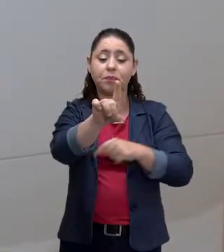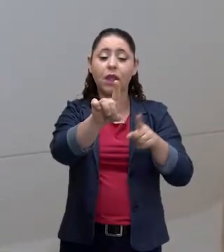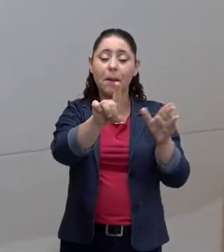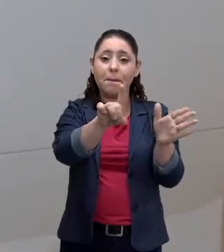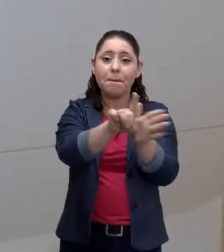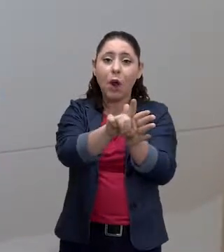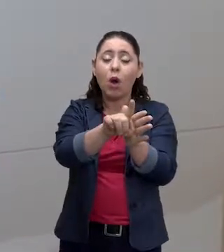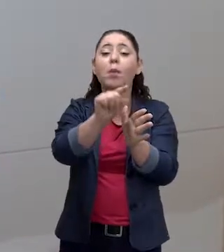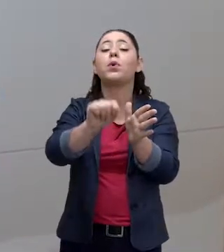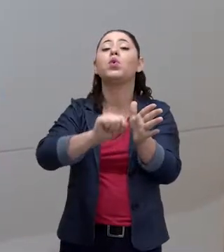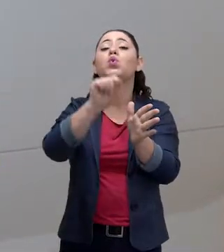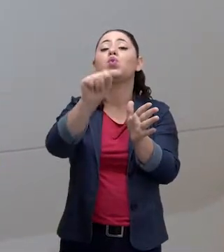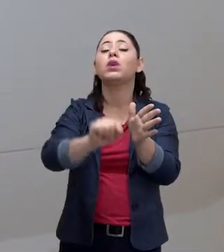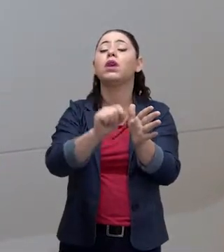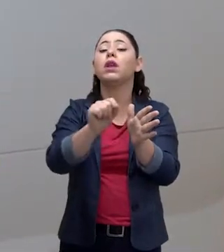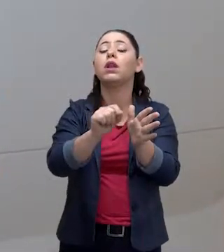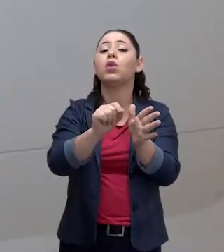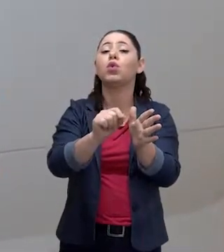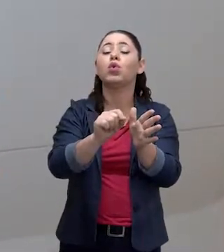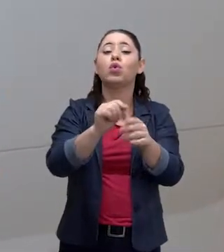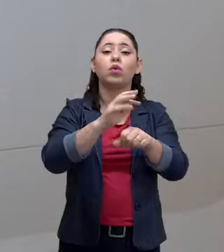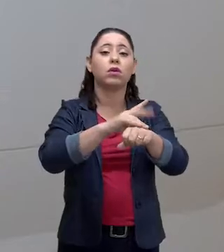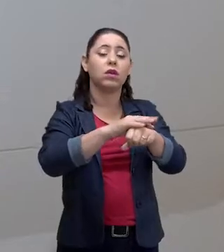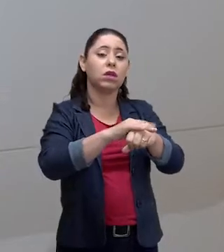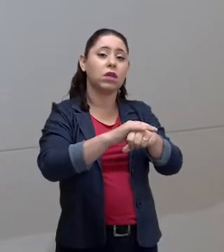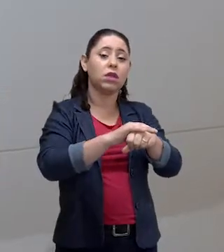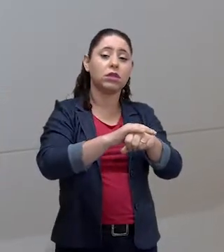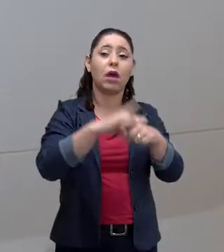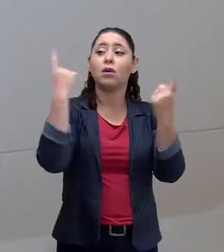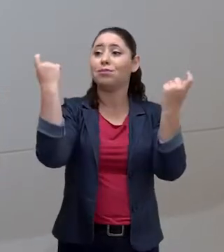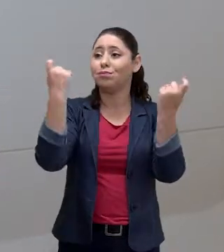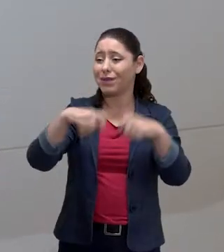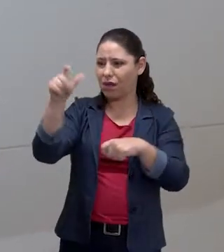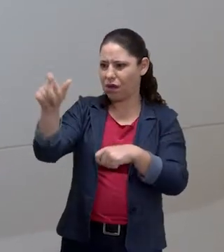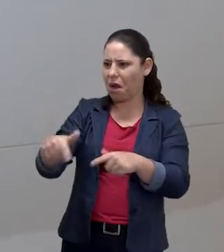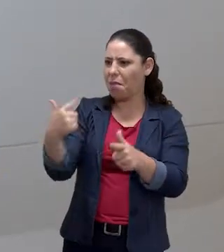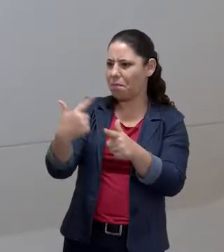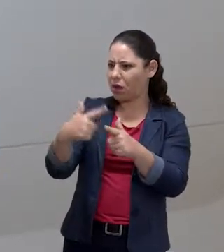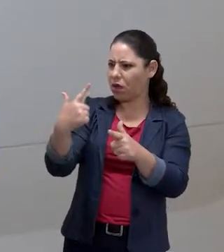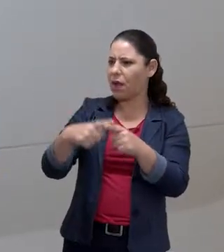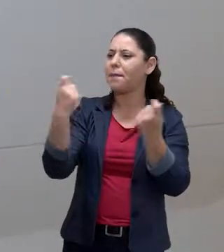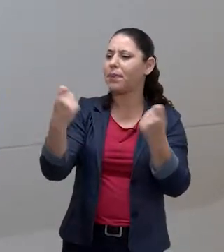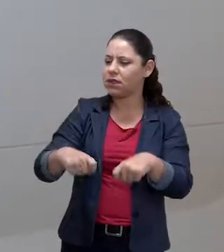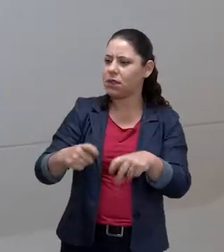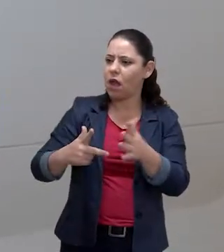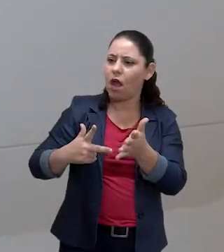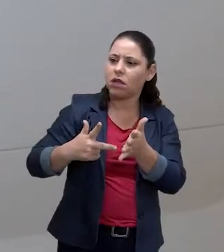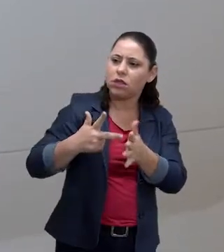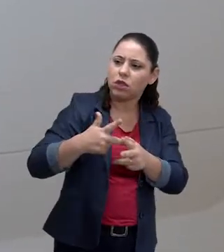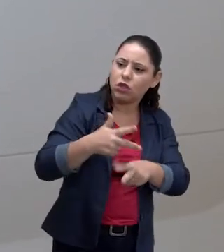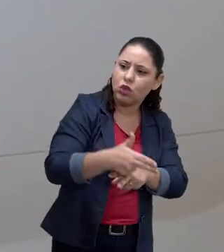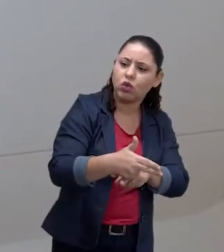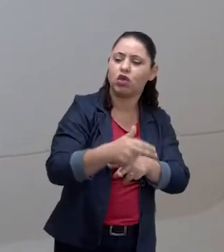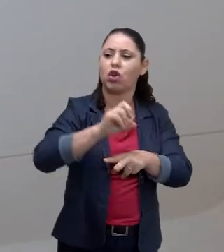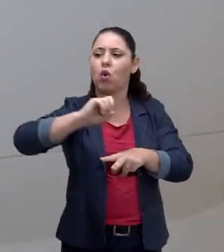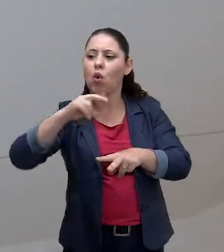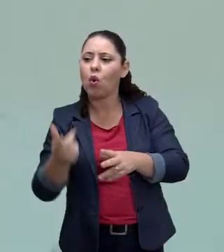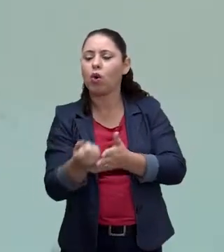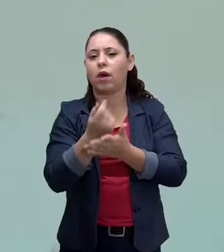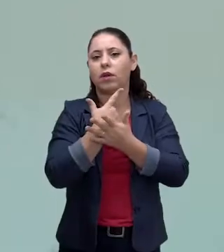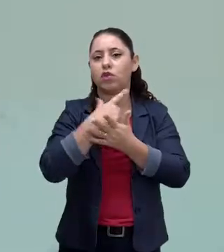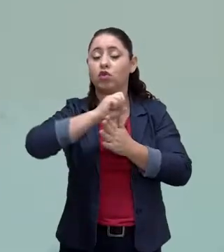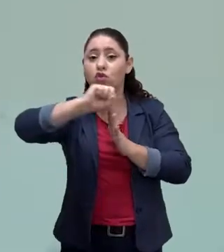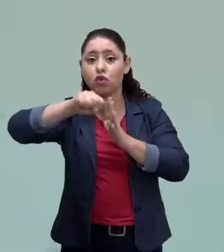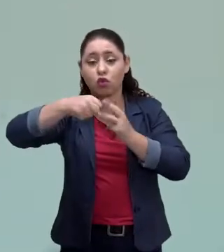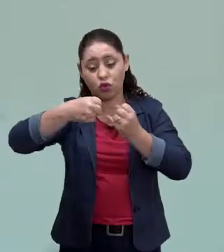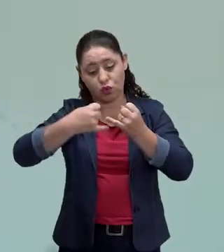chama de CID, as características do paciente, a necessidade daquela medicação ou procedimento ou cirurgia, com